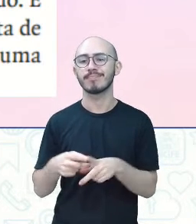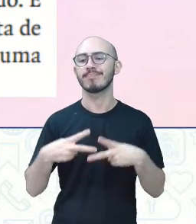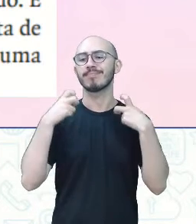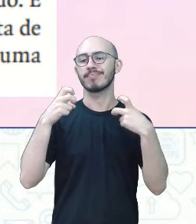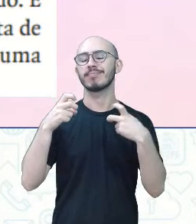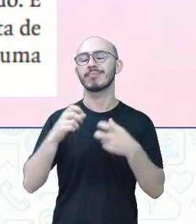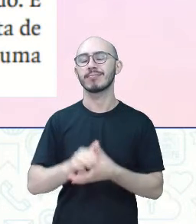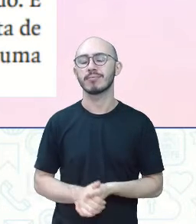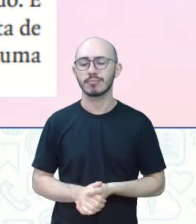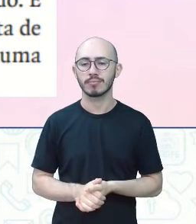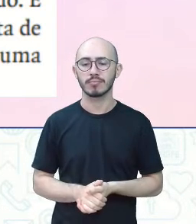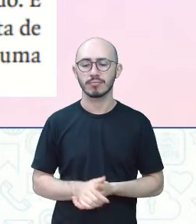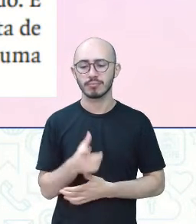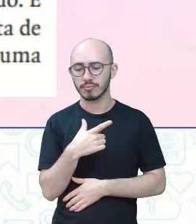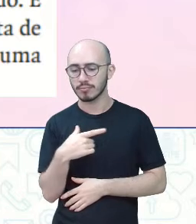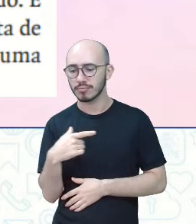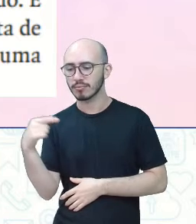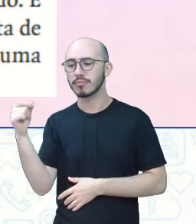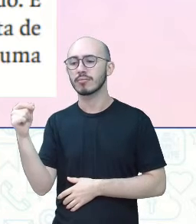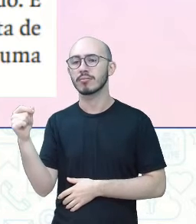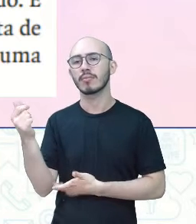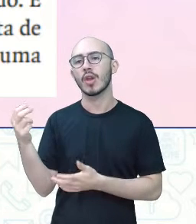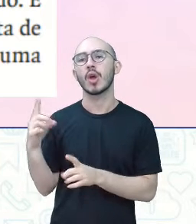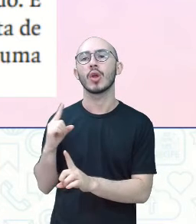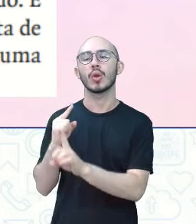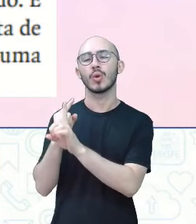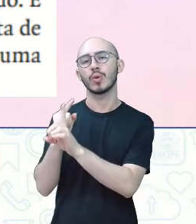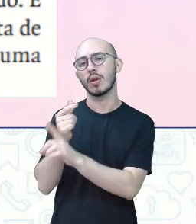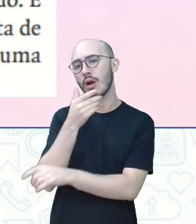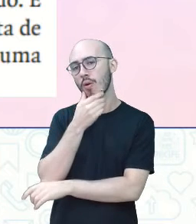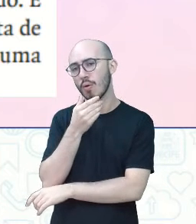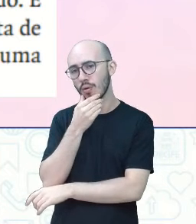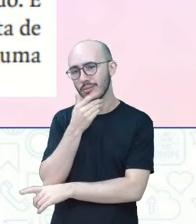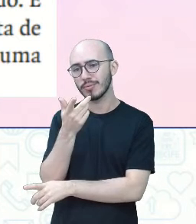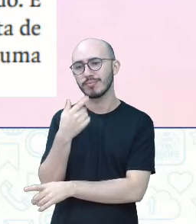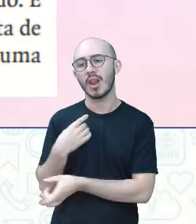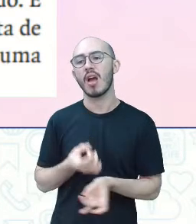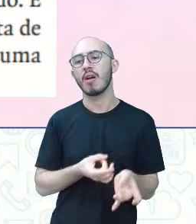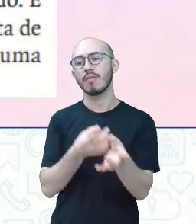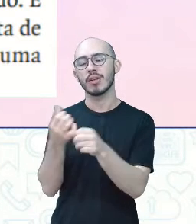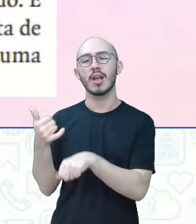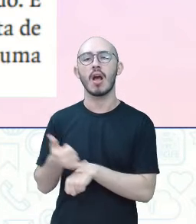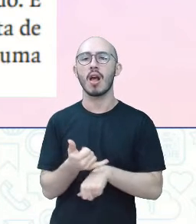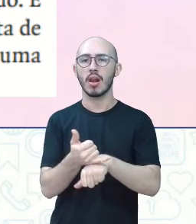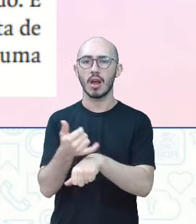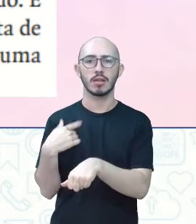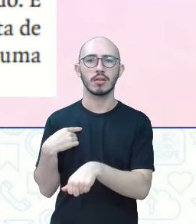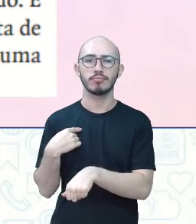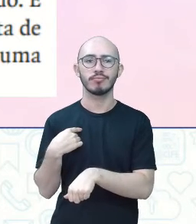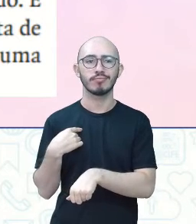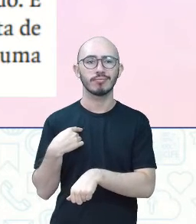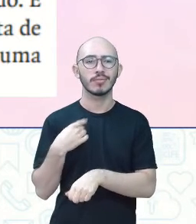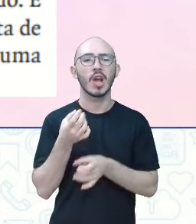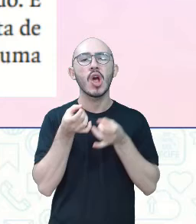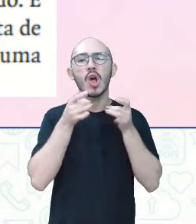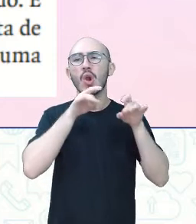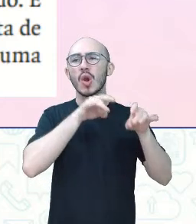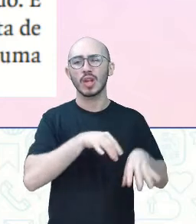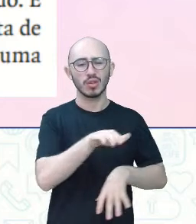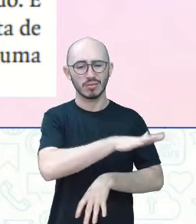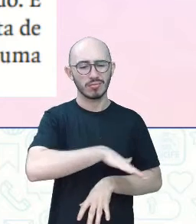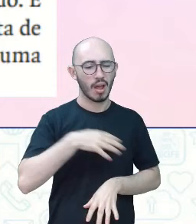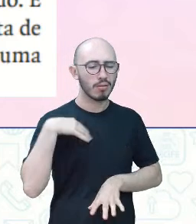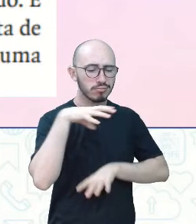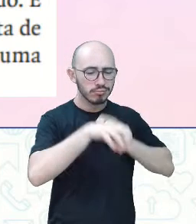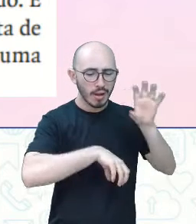desapareceu. Saí e fui ao seu Manuel levar umas latas para vender. Tudo quanto eu encontro no lixo, eu cato para vender.